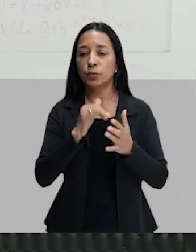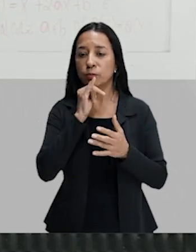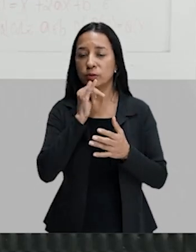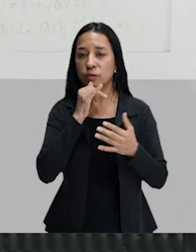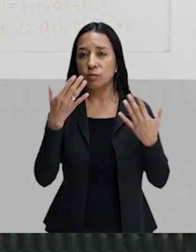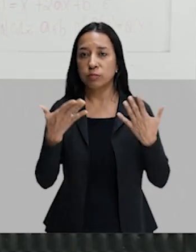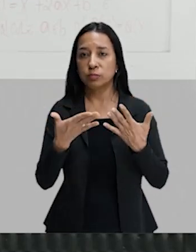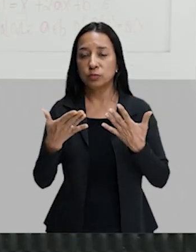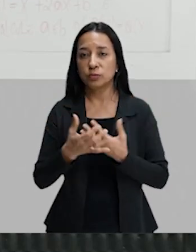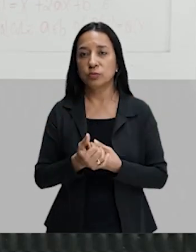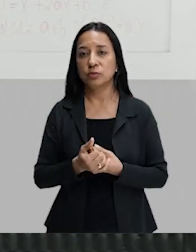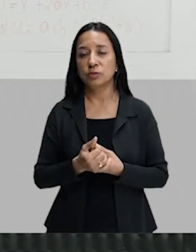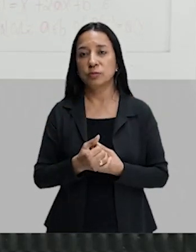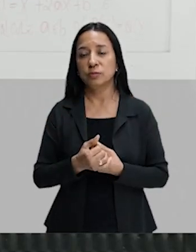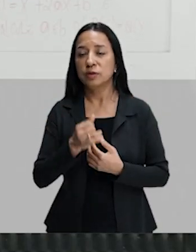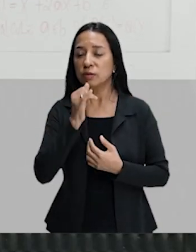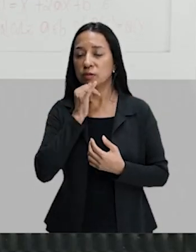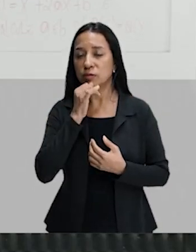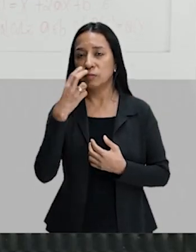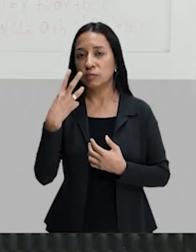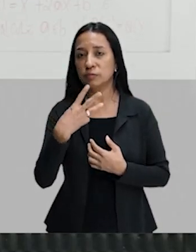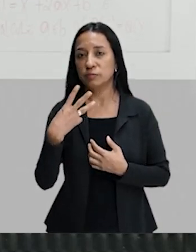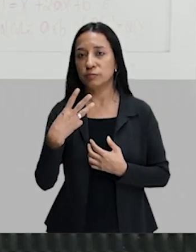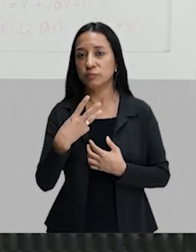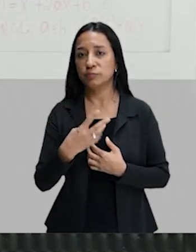hoje. Exemplo 3.